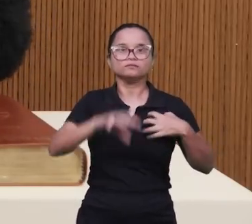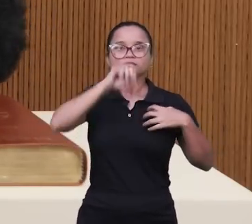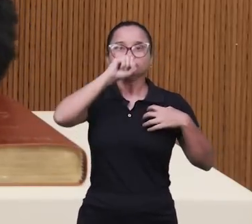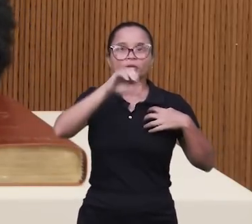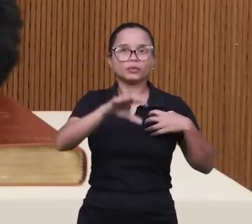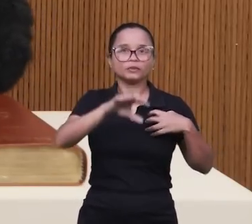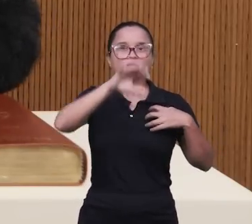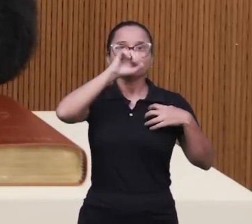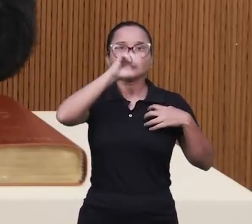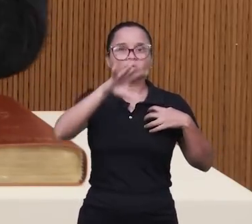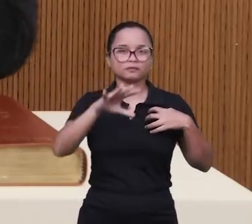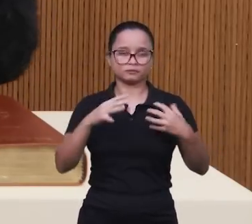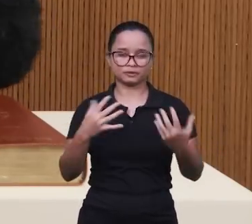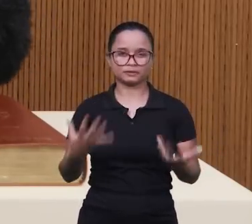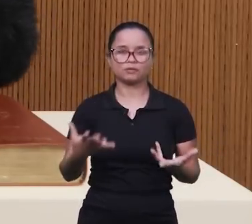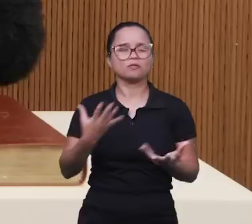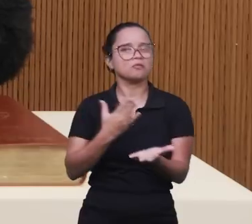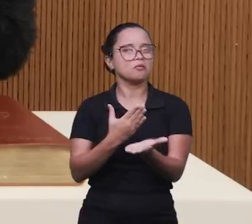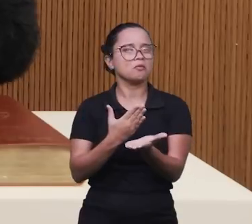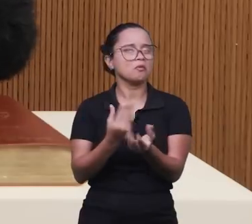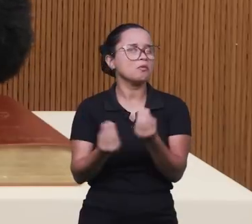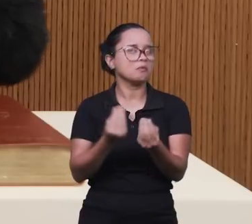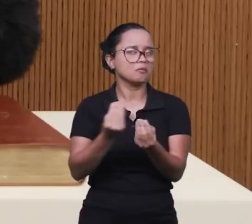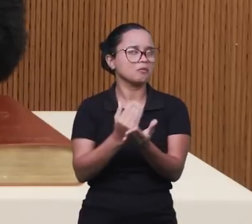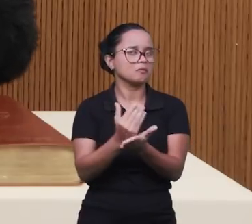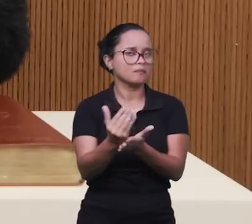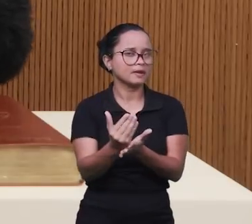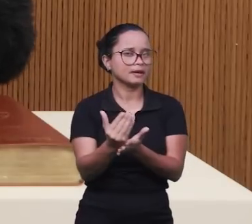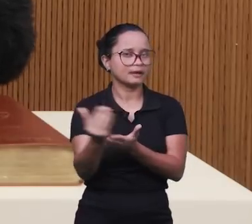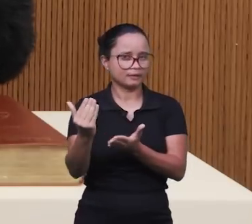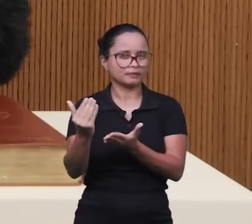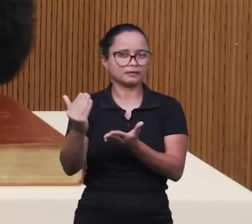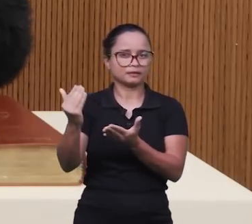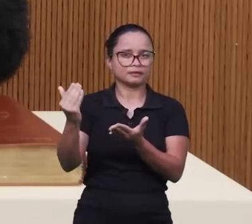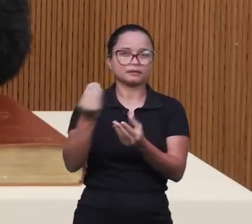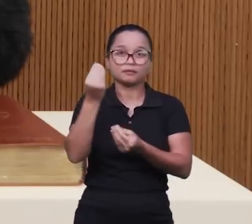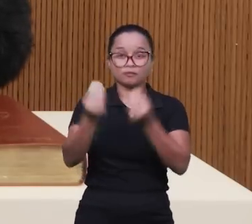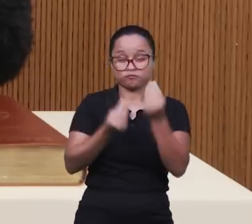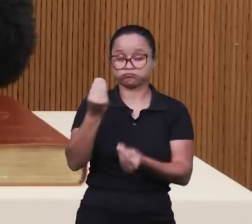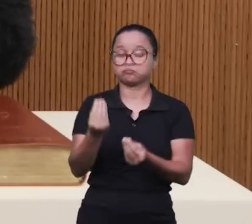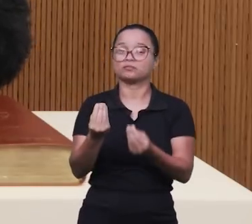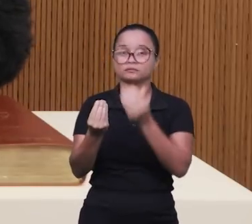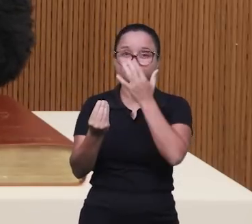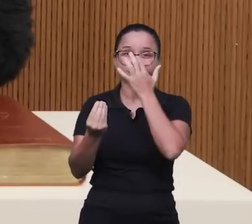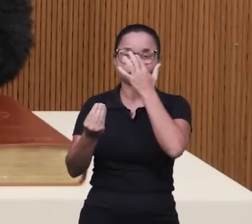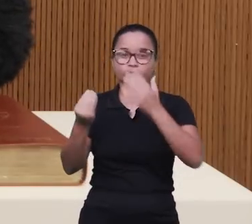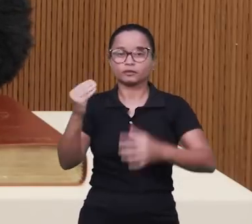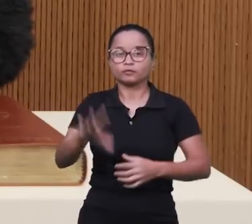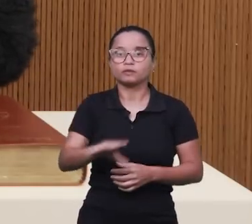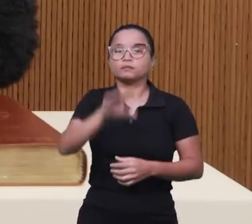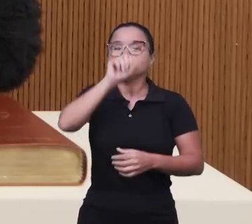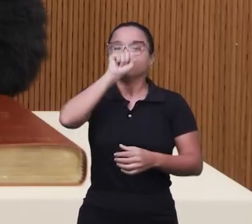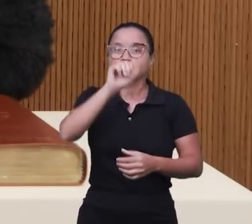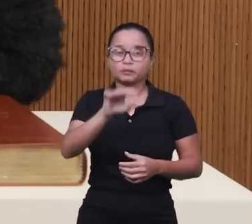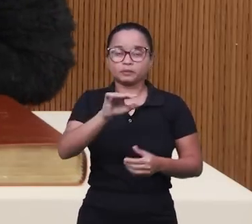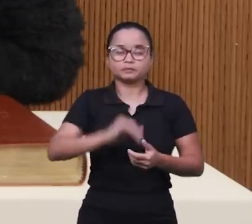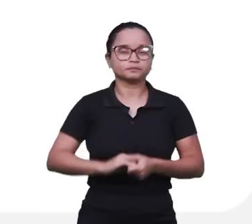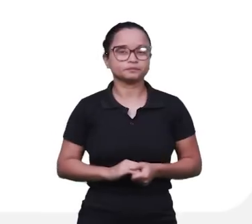respiratória. Como se dá tudo isso, todo esse esquema de ativação de